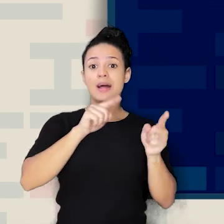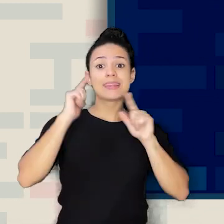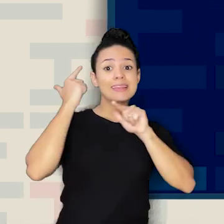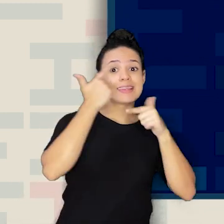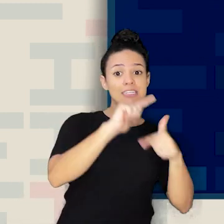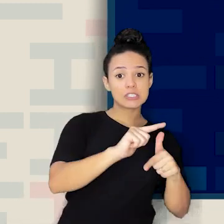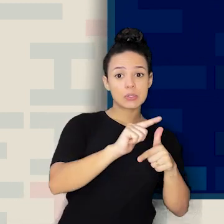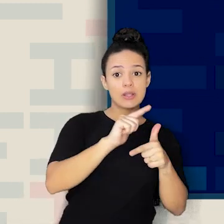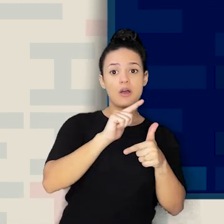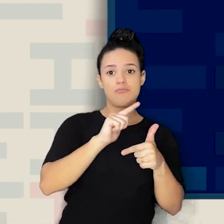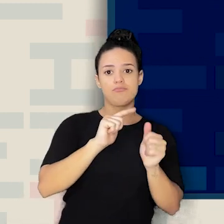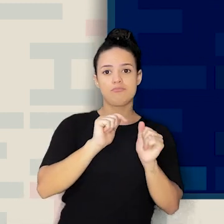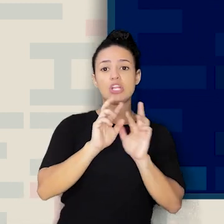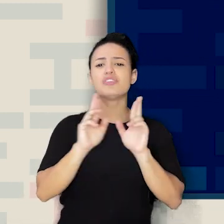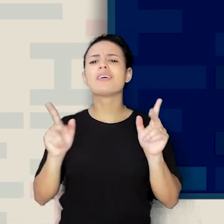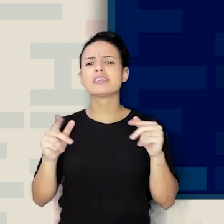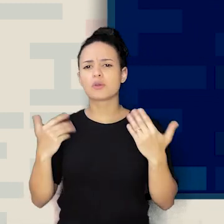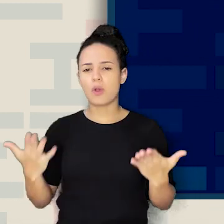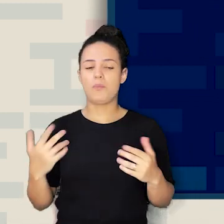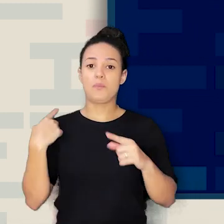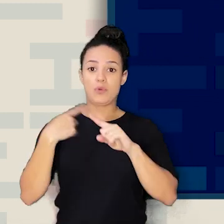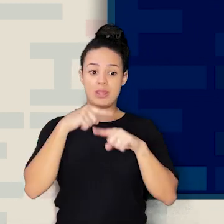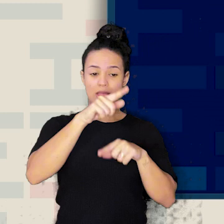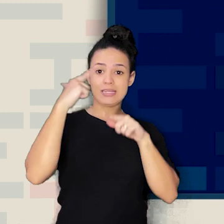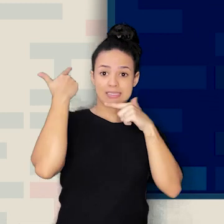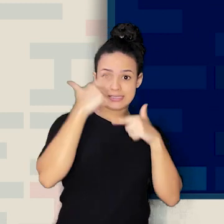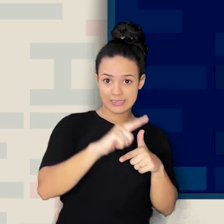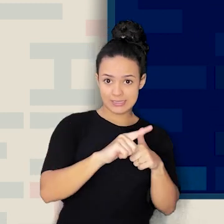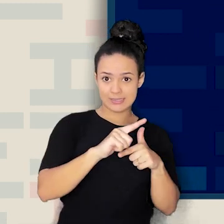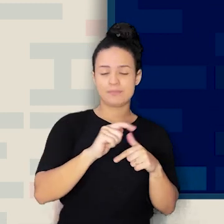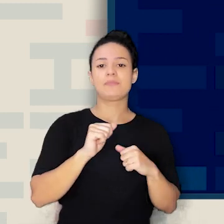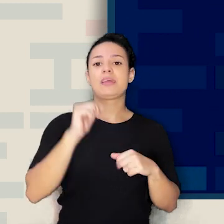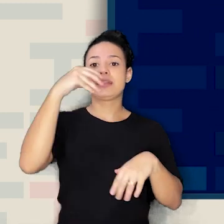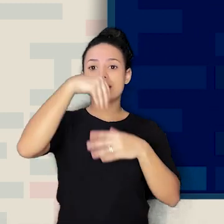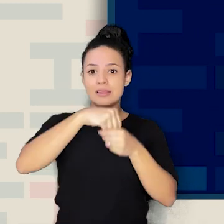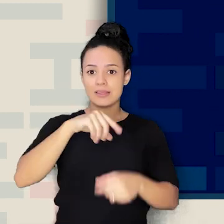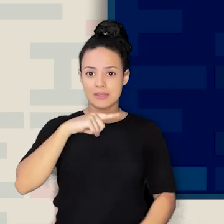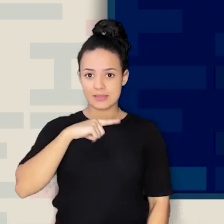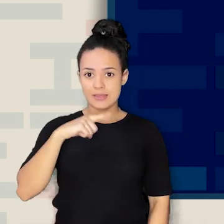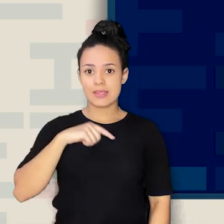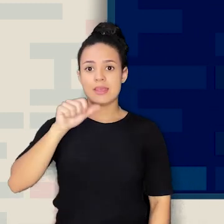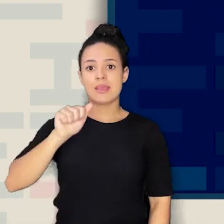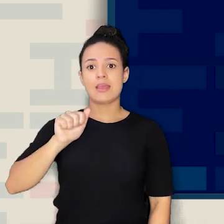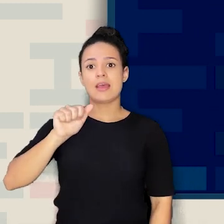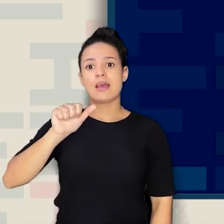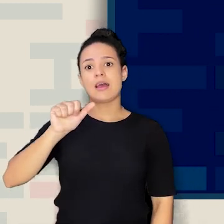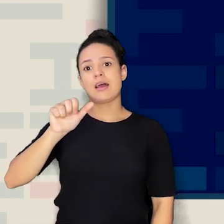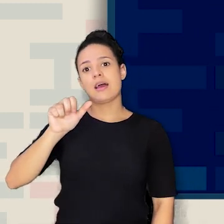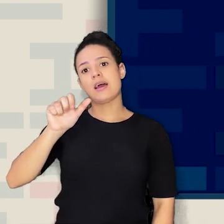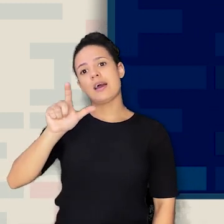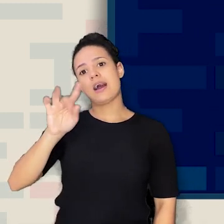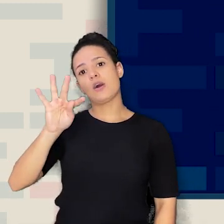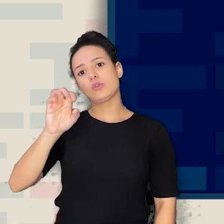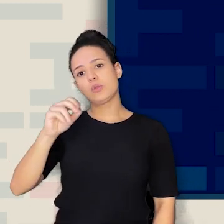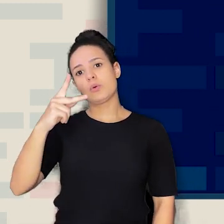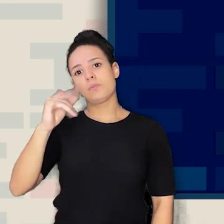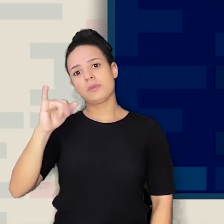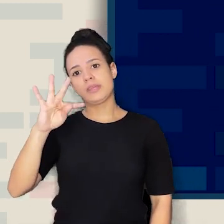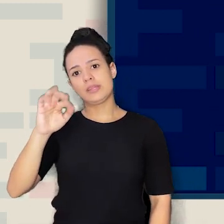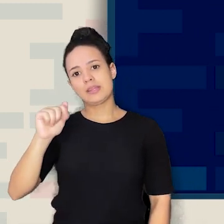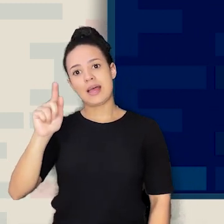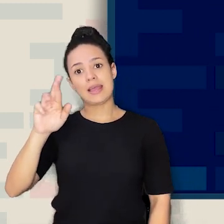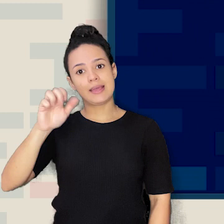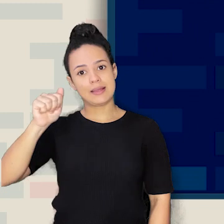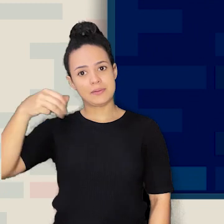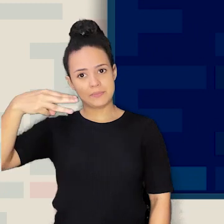música. Na escrita tradicional da música, a gente tem uma coisa chamada pauta ou pentagrama, né? Que lá a